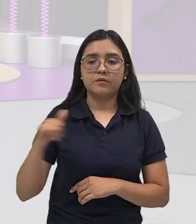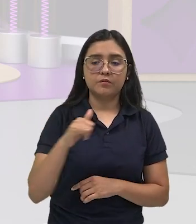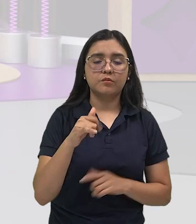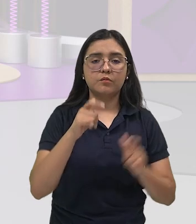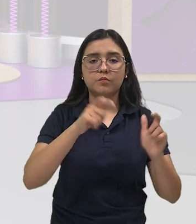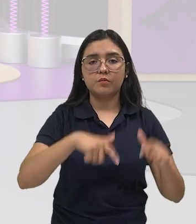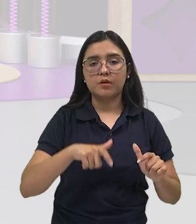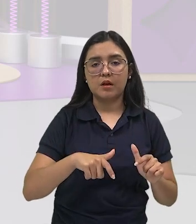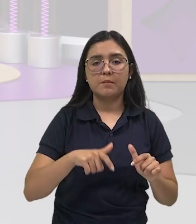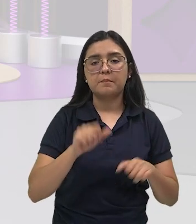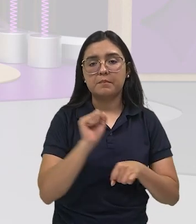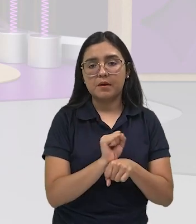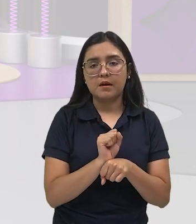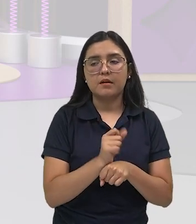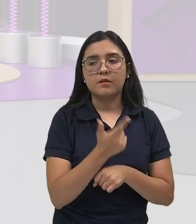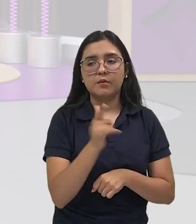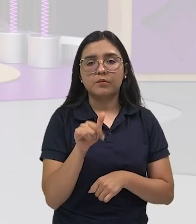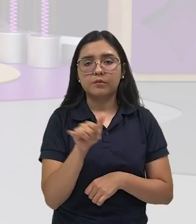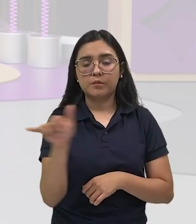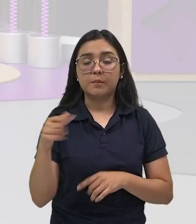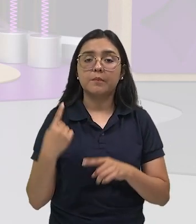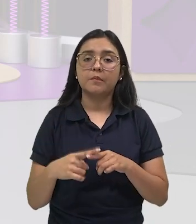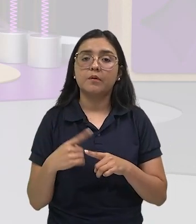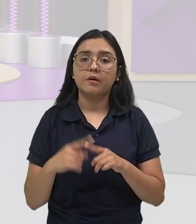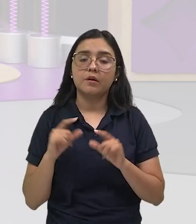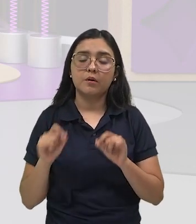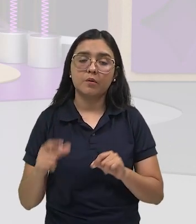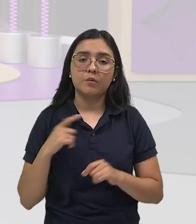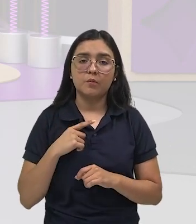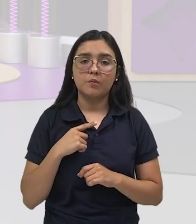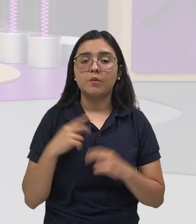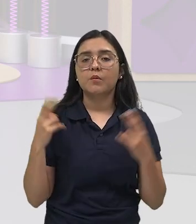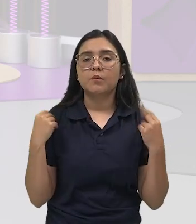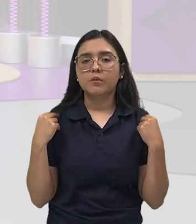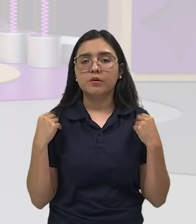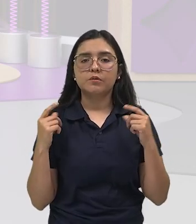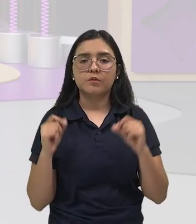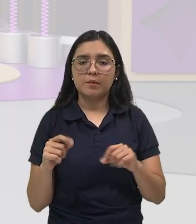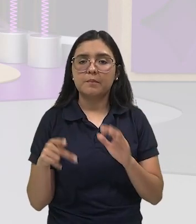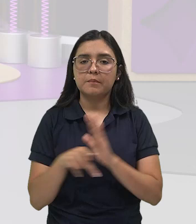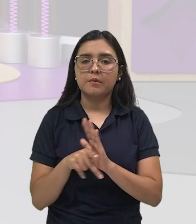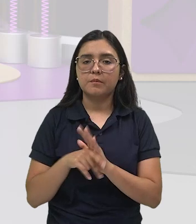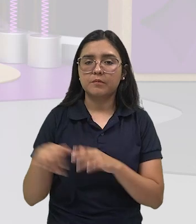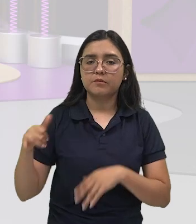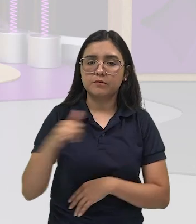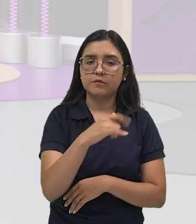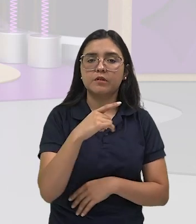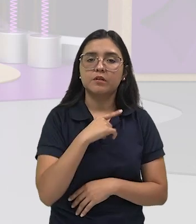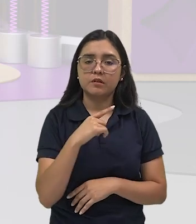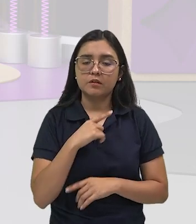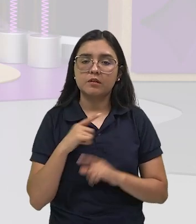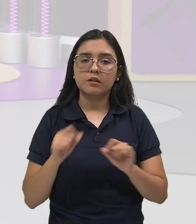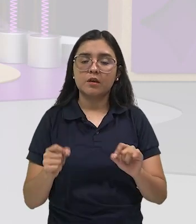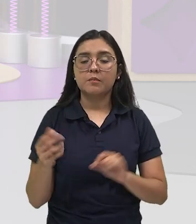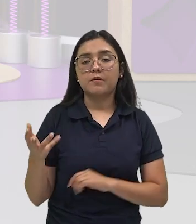é que o piloto vai fazer? Ora, ele tinha programado uma determinada viagem, né? uma determinada velocidade entre